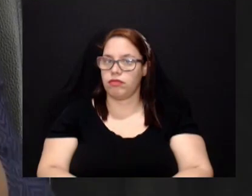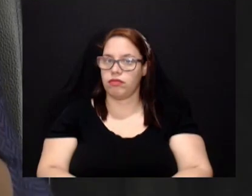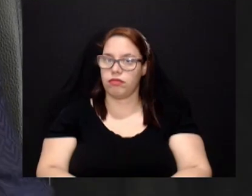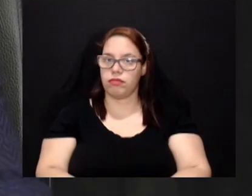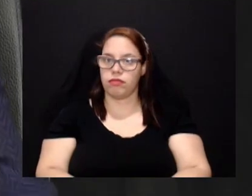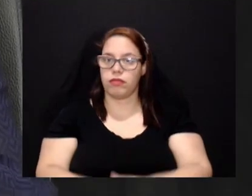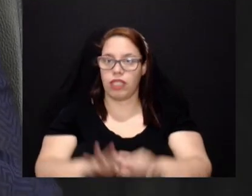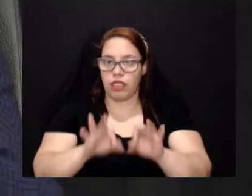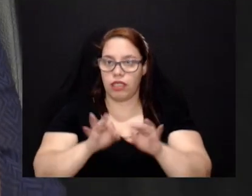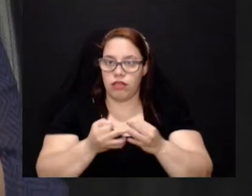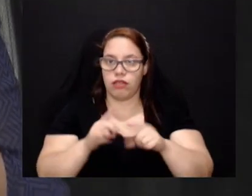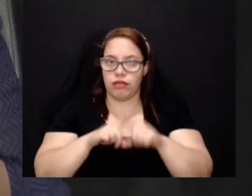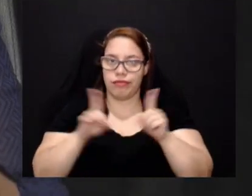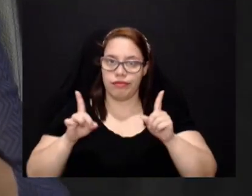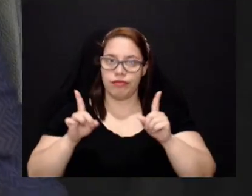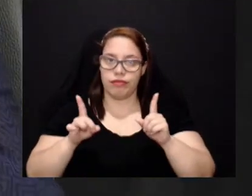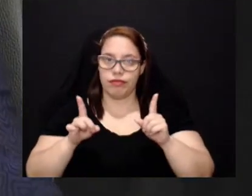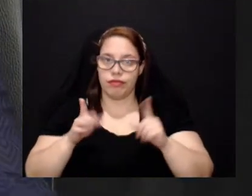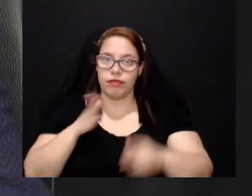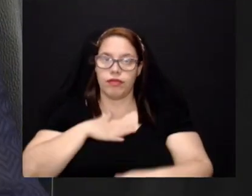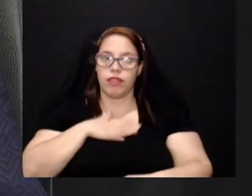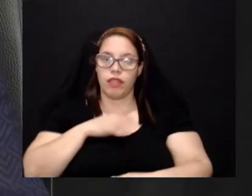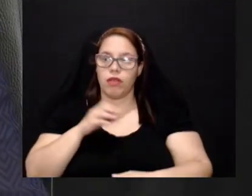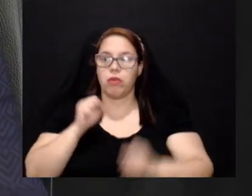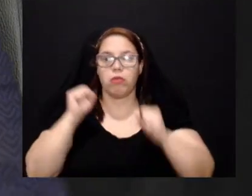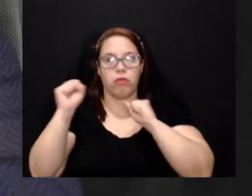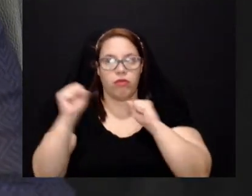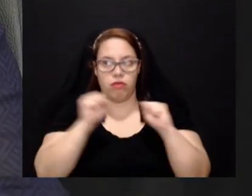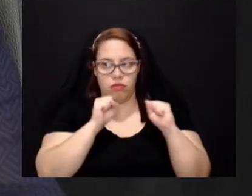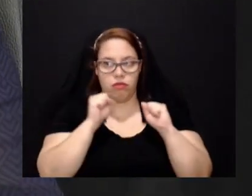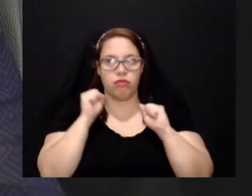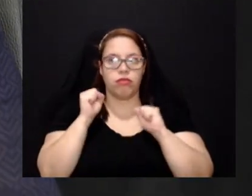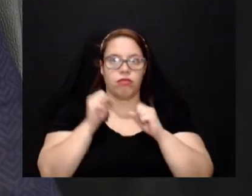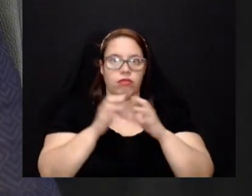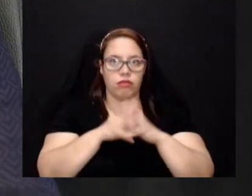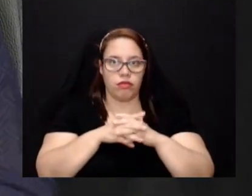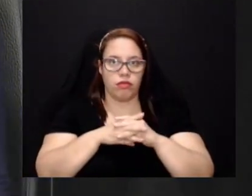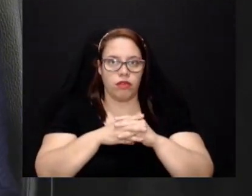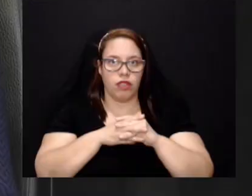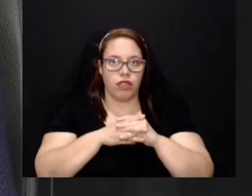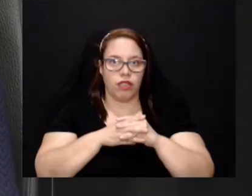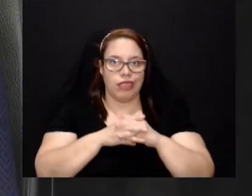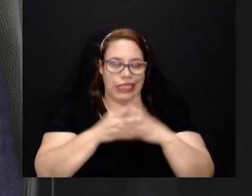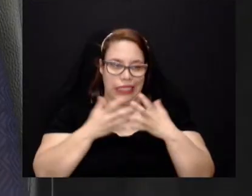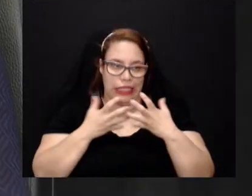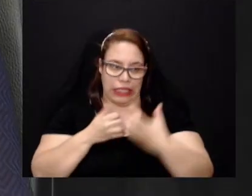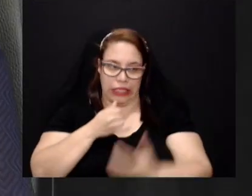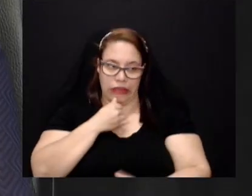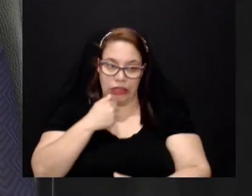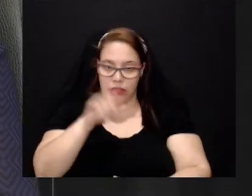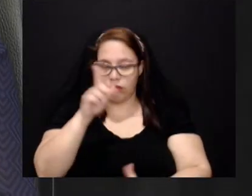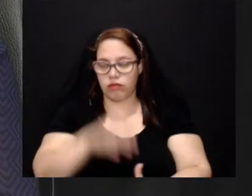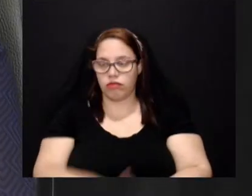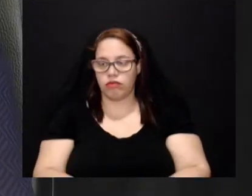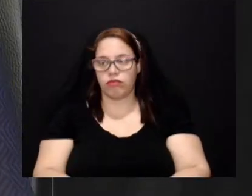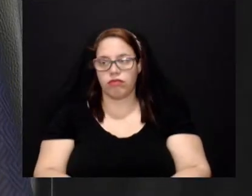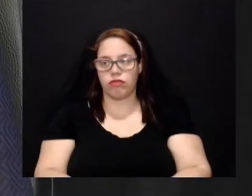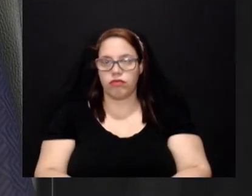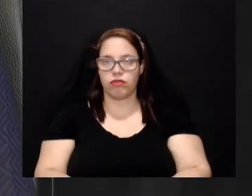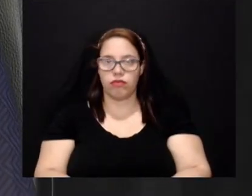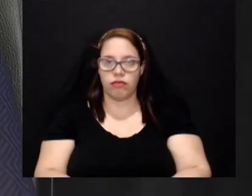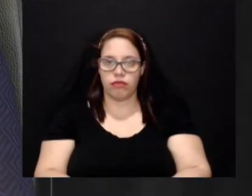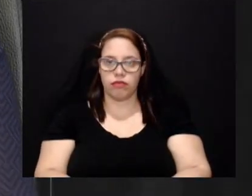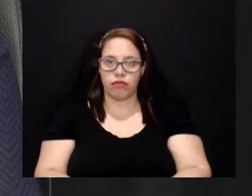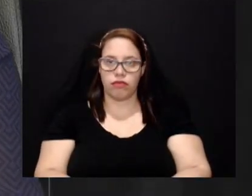mas para mim é muito poderoso, assim. Você não se deixa abater, você vai. Porque assim, as pessoas, elas vão tentar